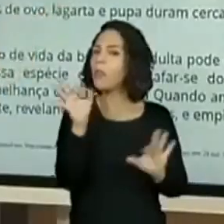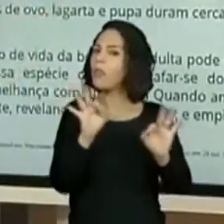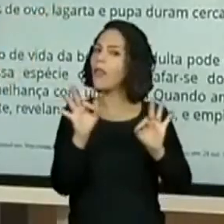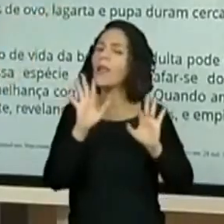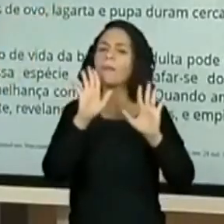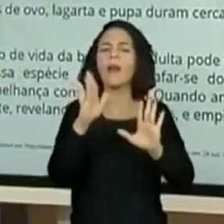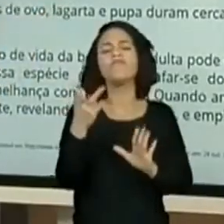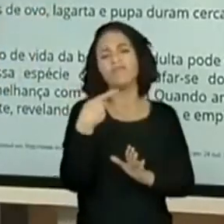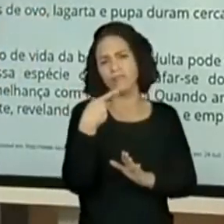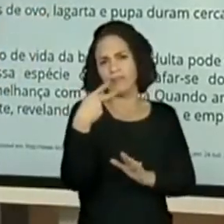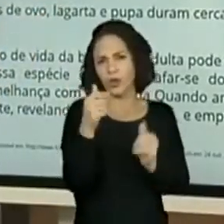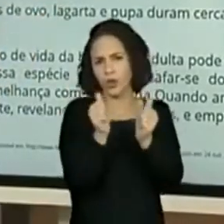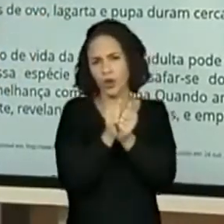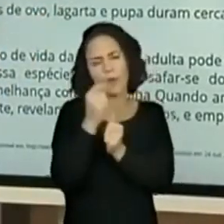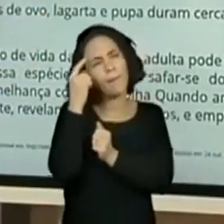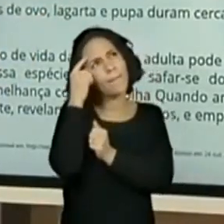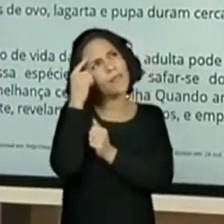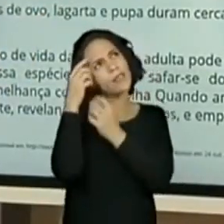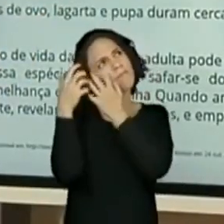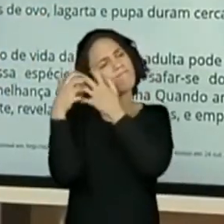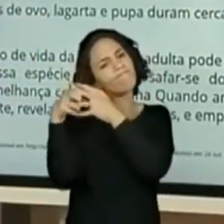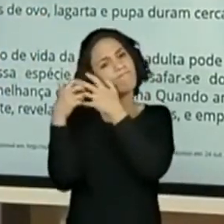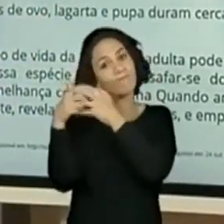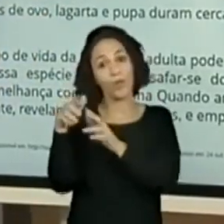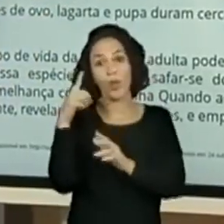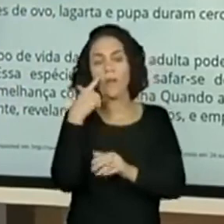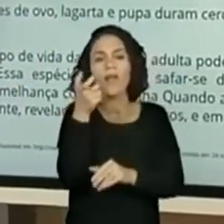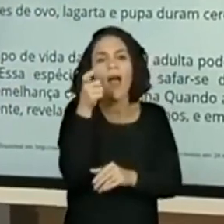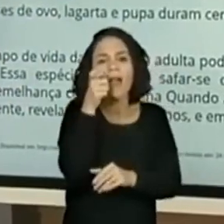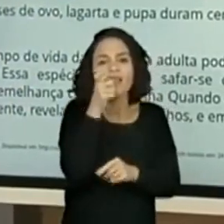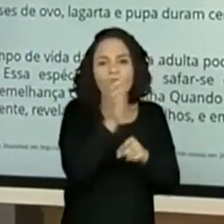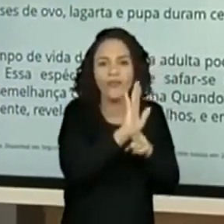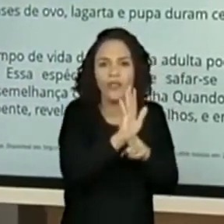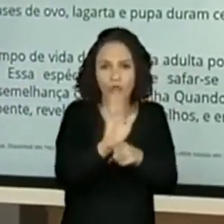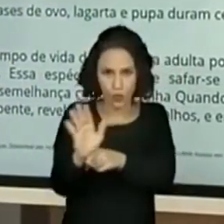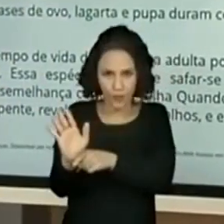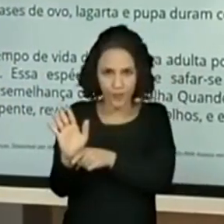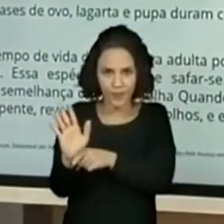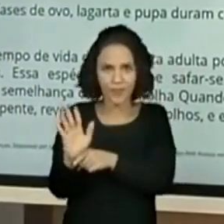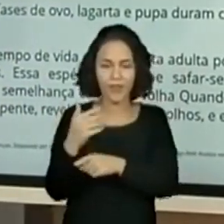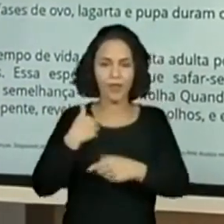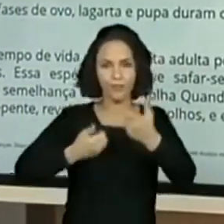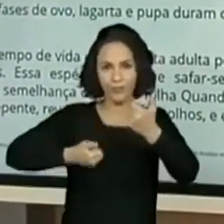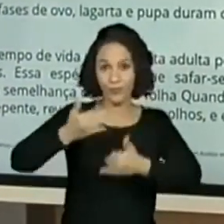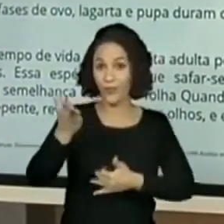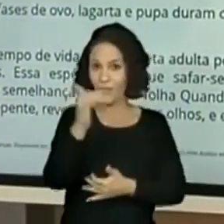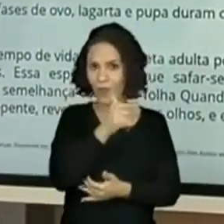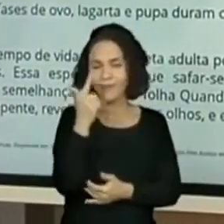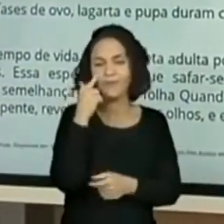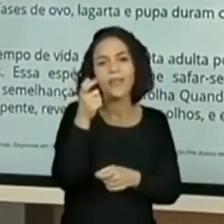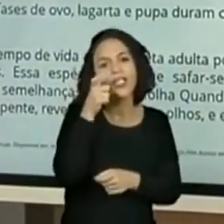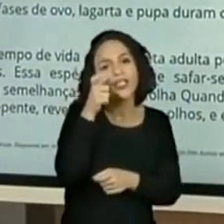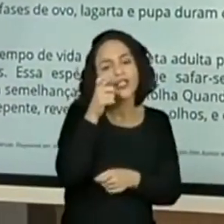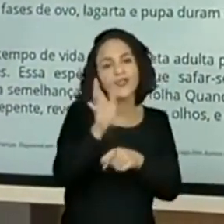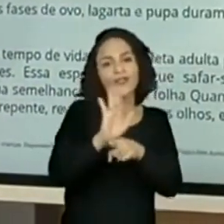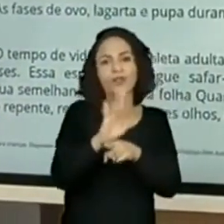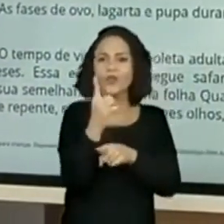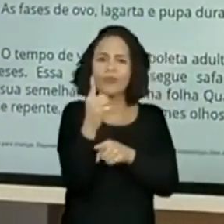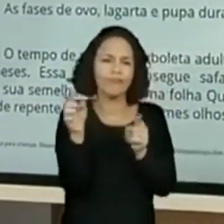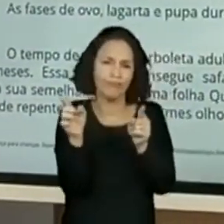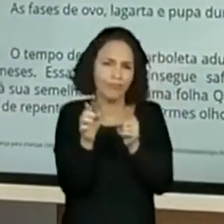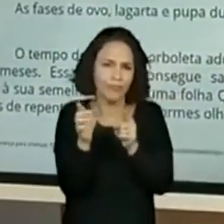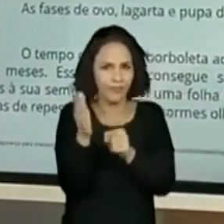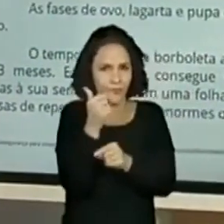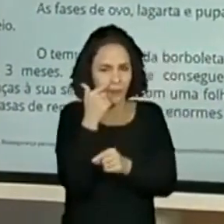podemos pensar naquilo que sabemos. Eu vou pedir para assistirmos o vídeo número 1 enquanto conversamos. Atenção ao vídeo 1, ele é bem